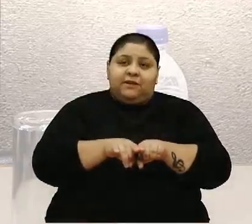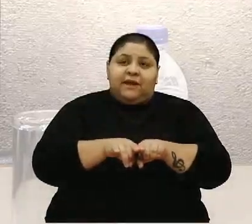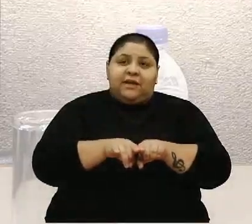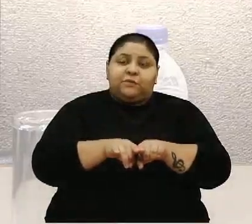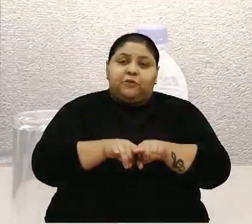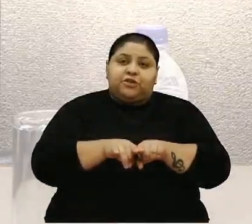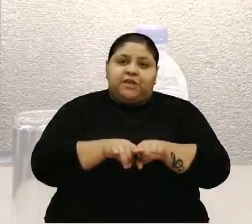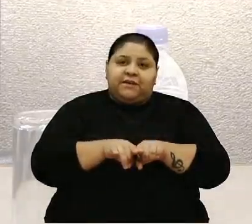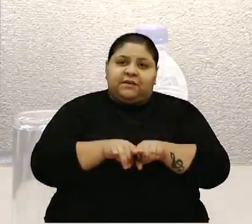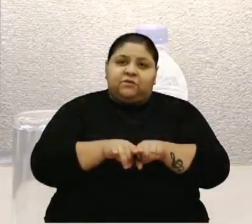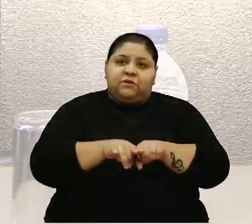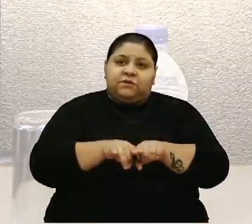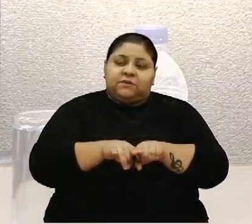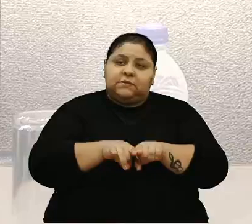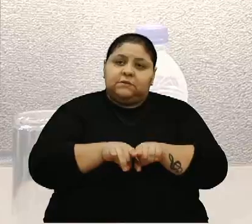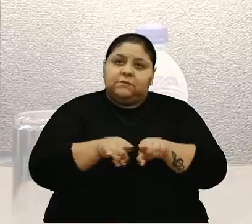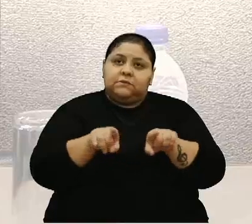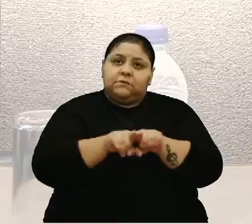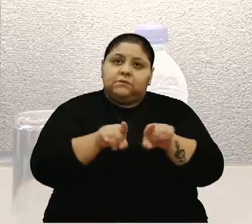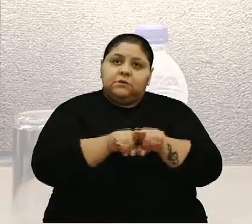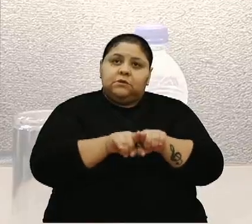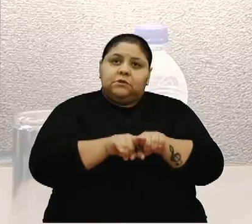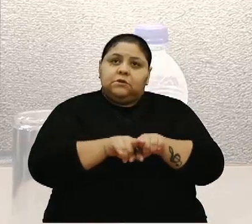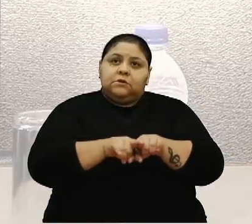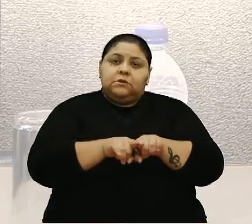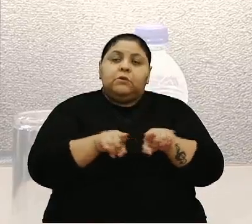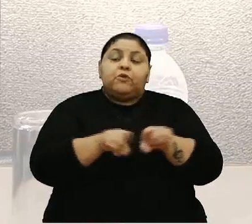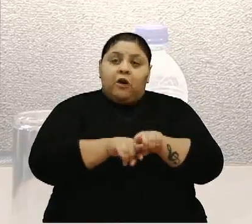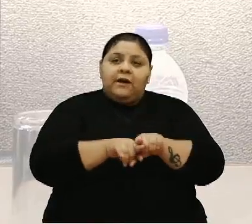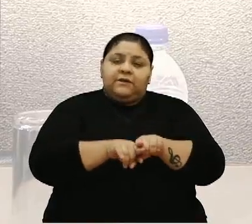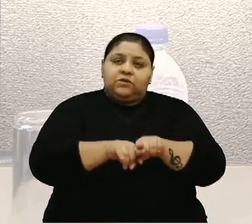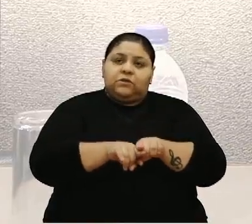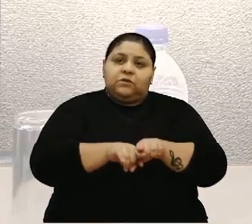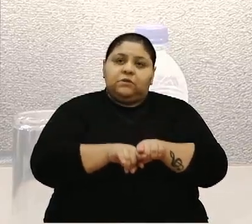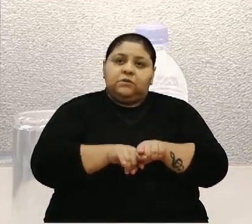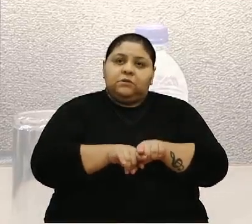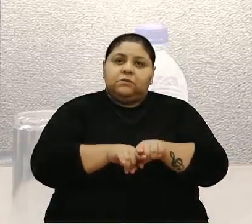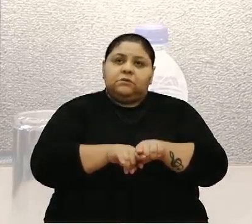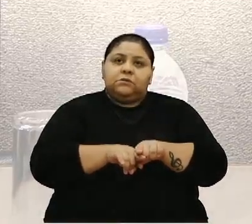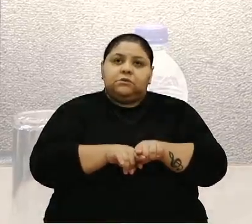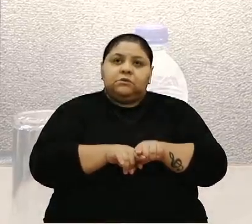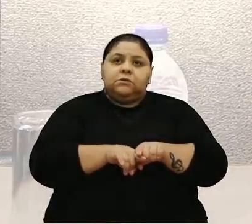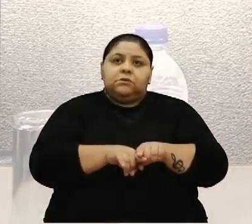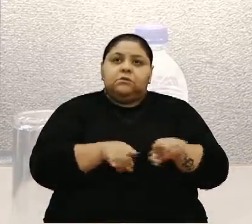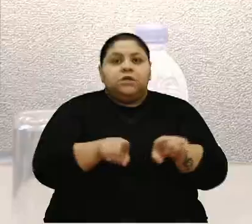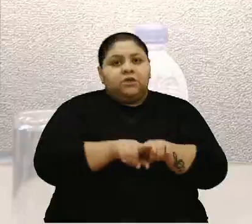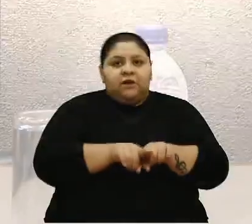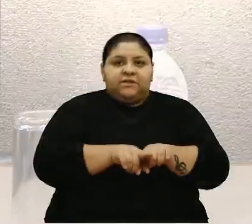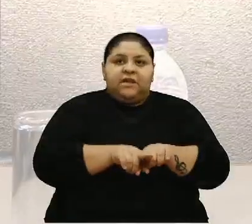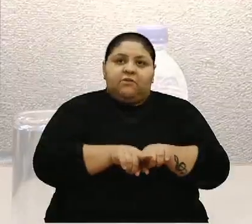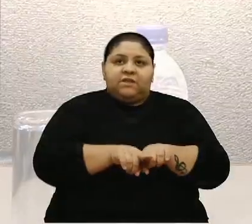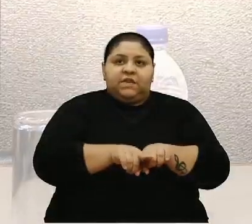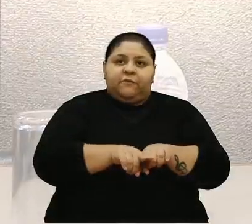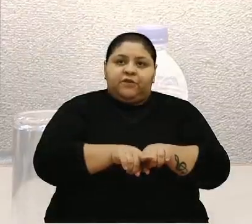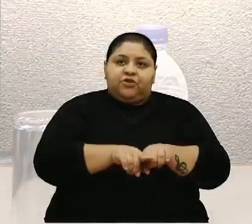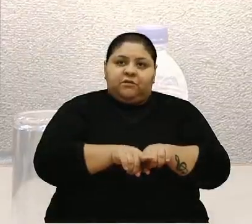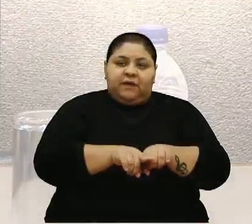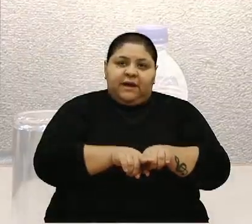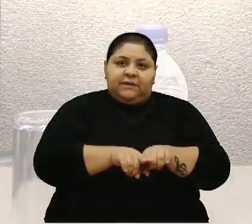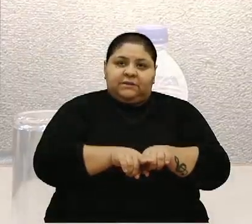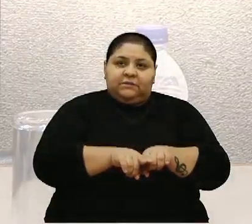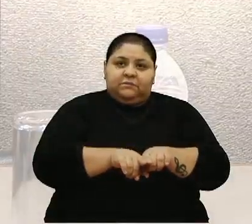médico particular de medo que o filho morra ou que aconteça alguma coisa. Só que daí os exames que o médico pede, o SUS não